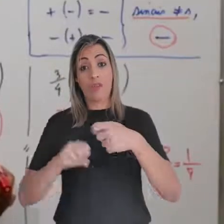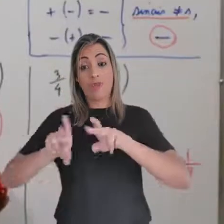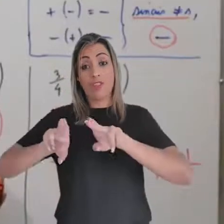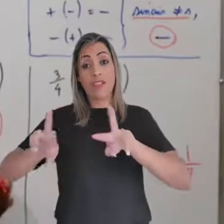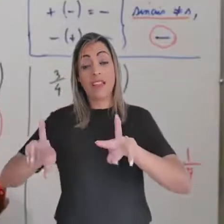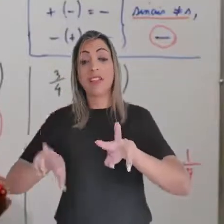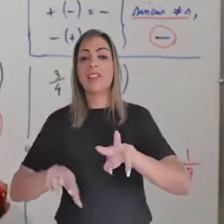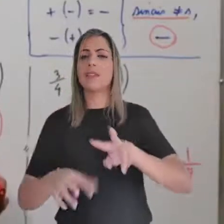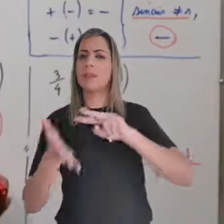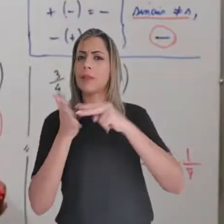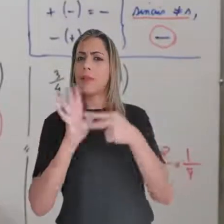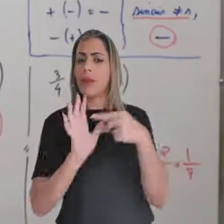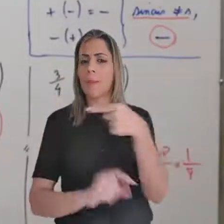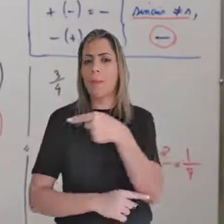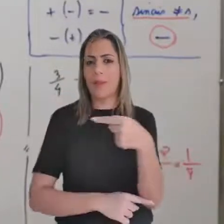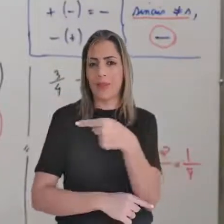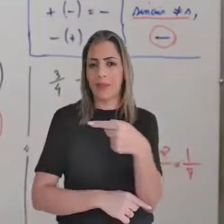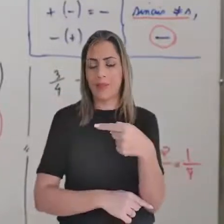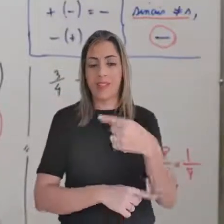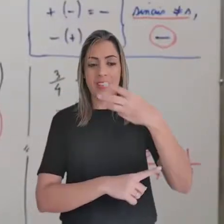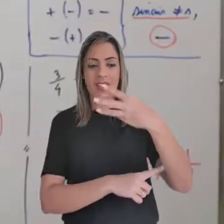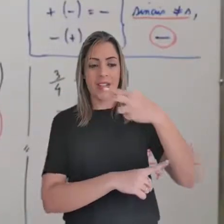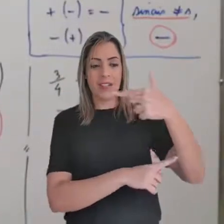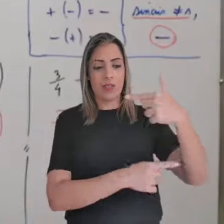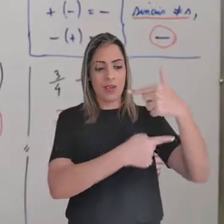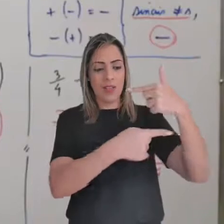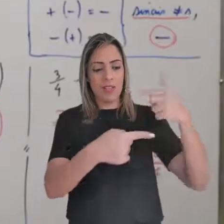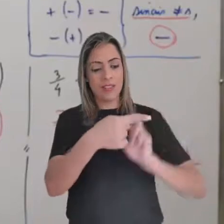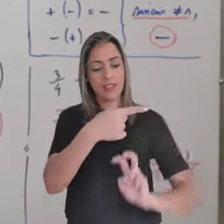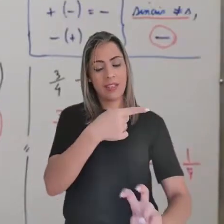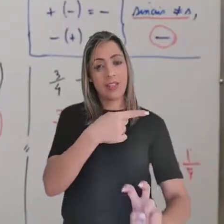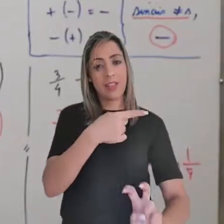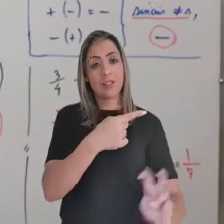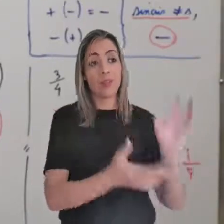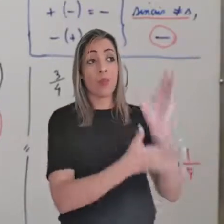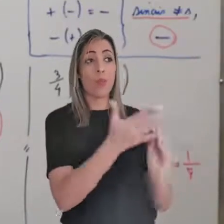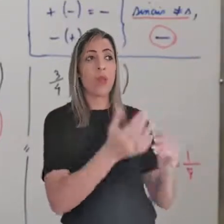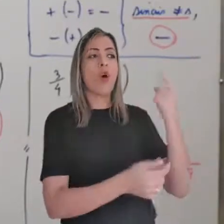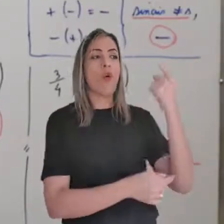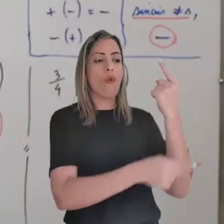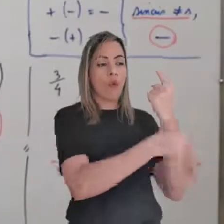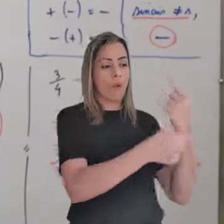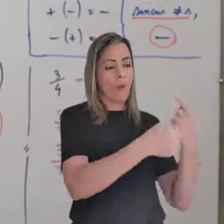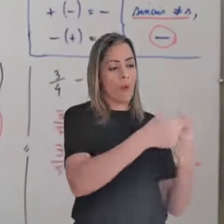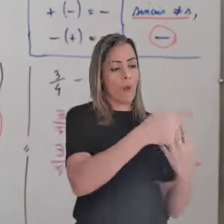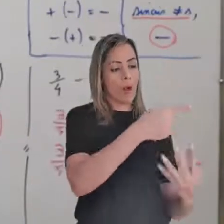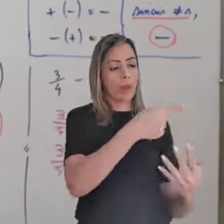Portanto, 32 quintos. E aí, eu copio 1/4 menos 3.